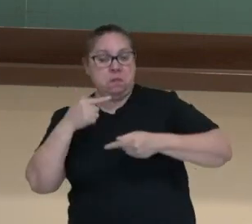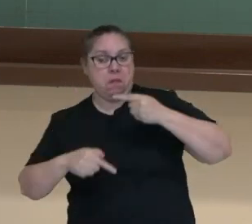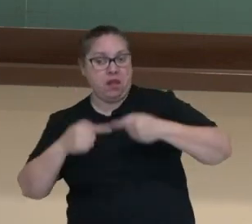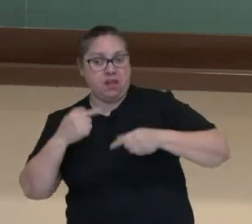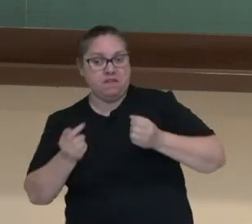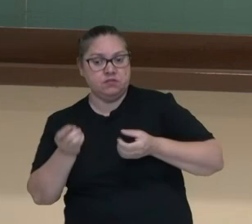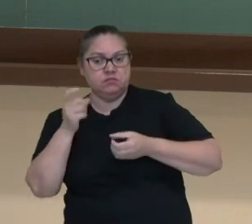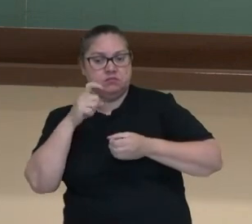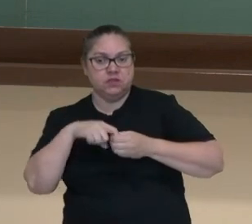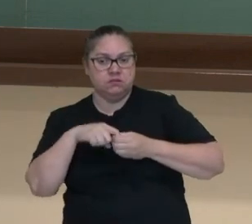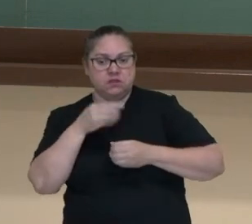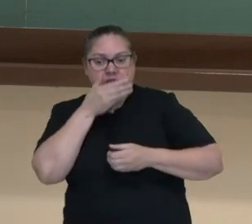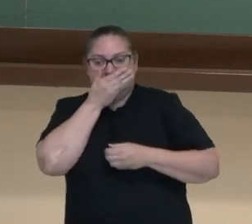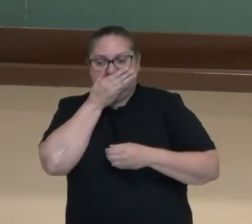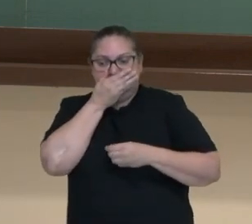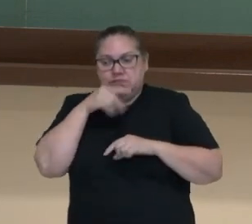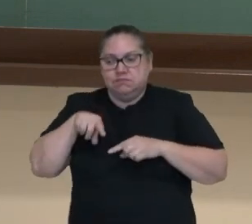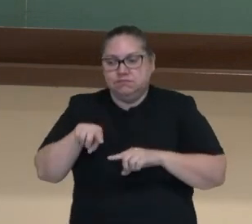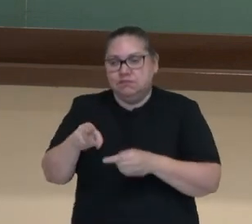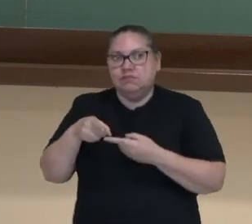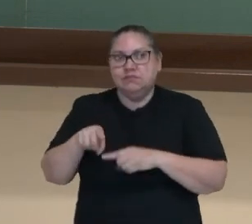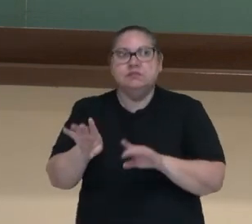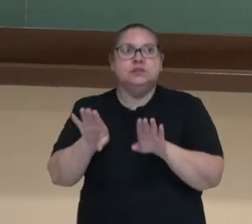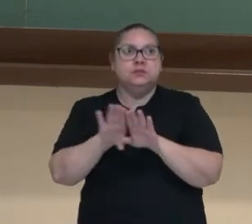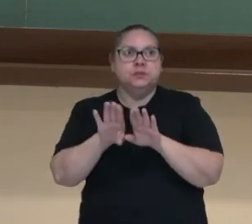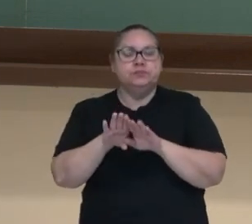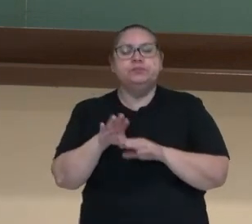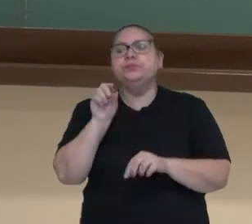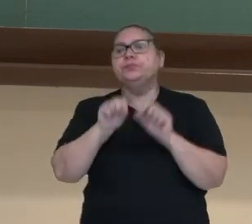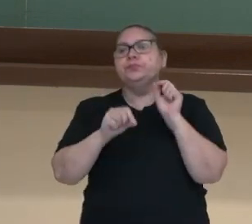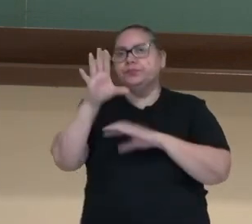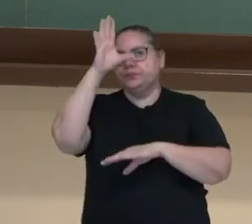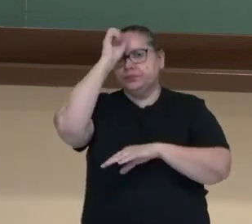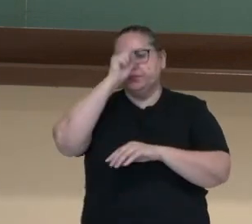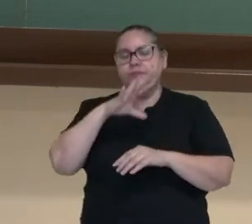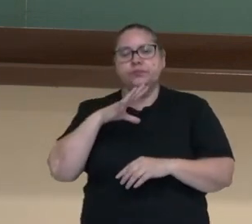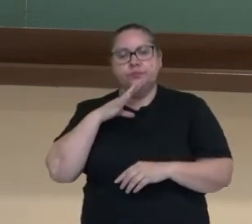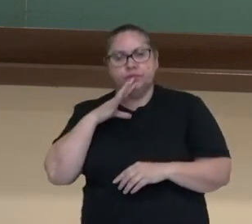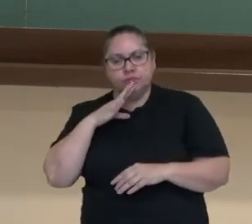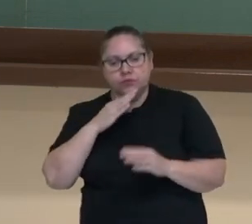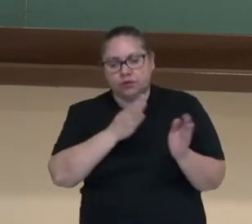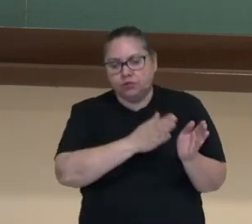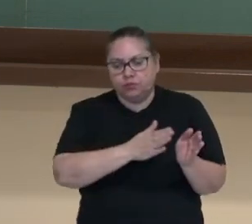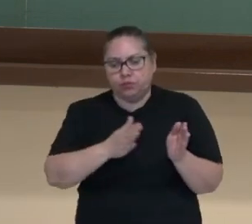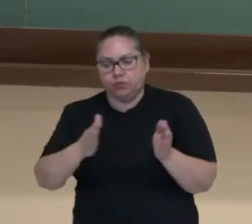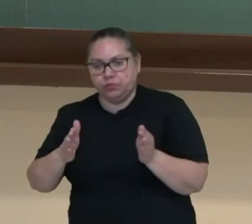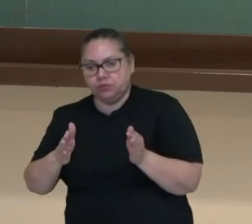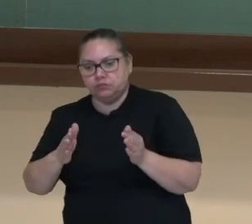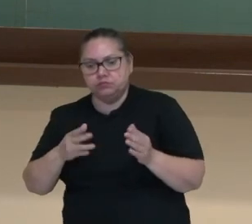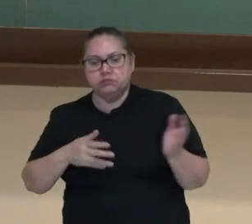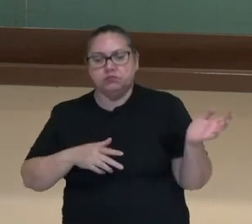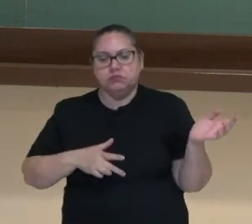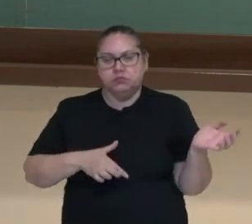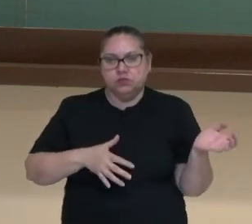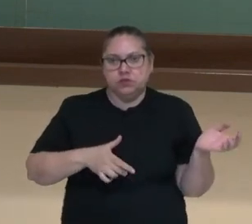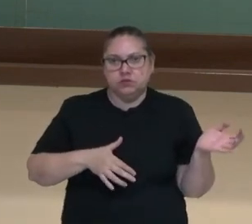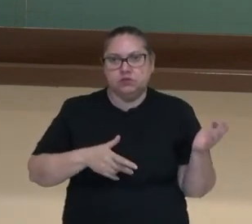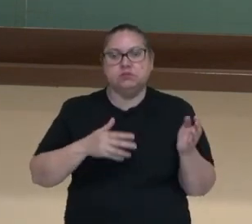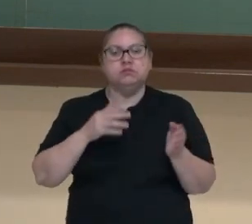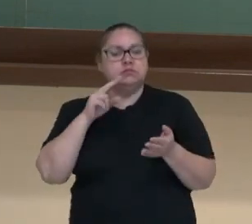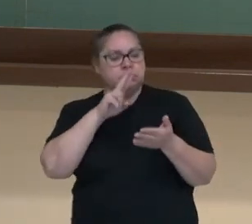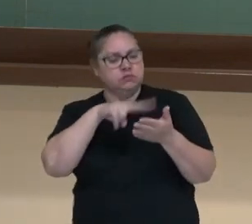Tem zombaria também. O que aprendemos? Conhecemos o período chamado trovadorismo,